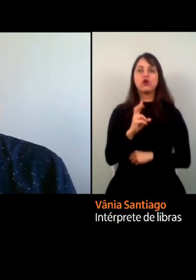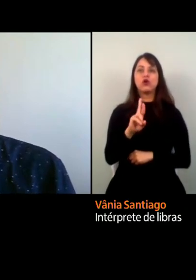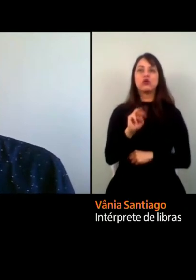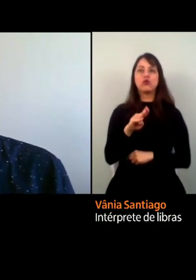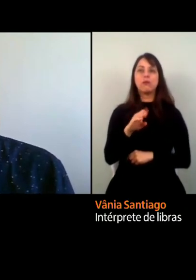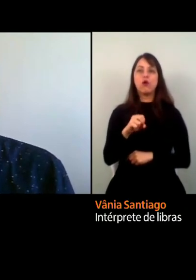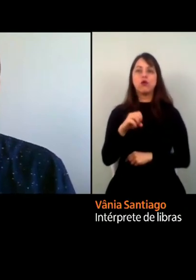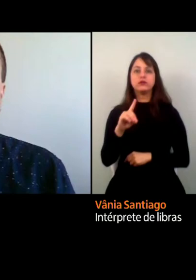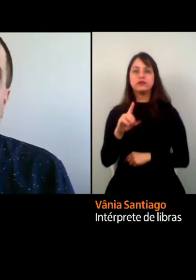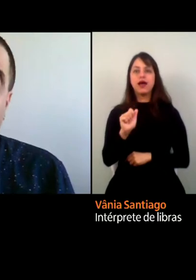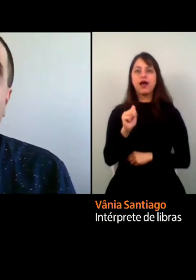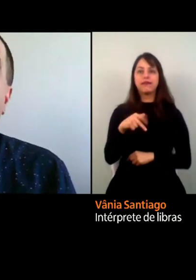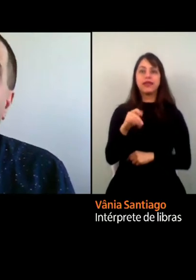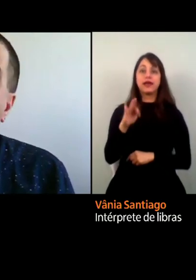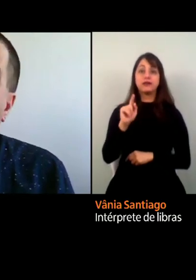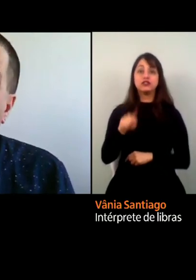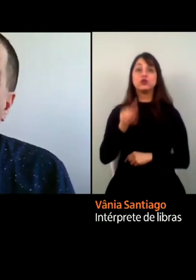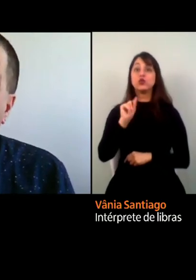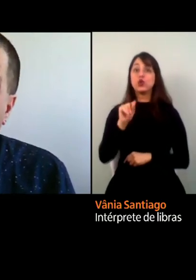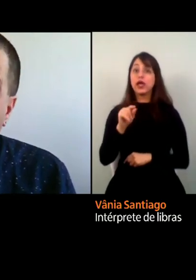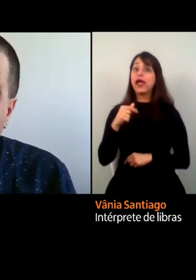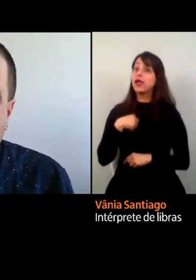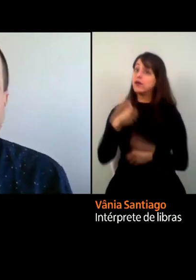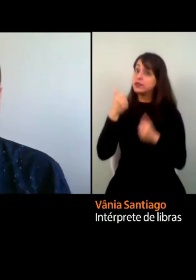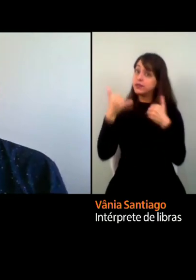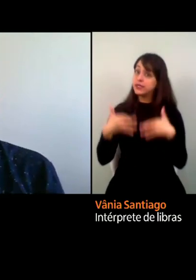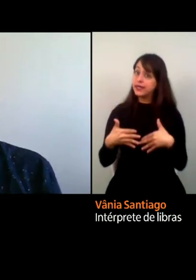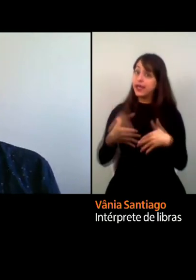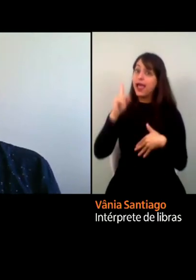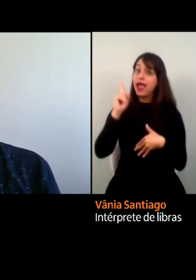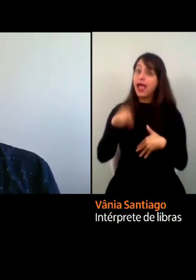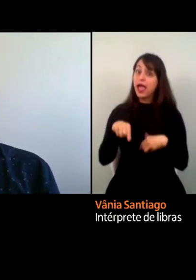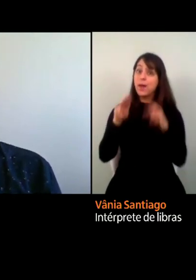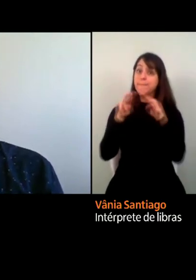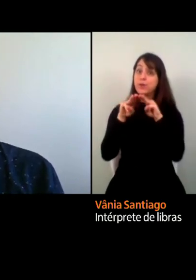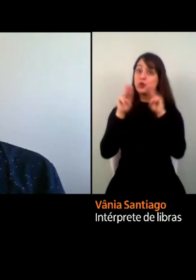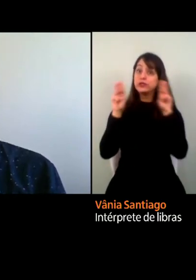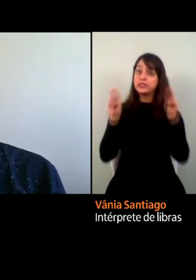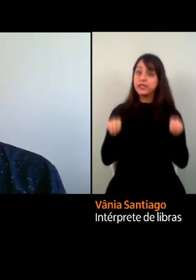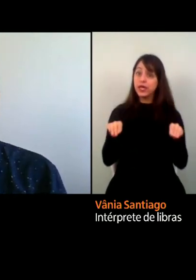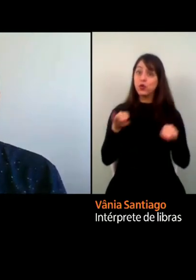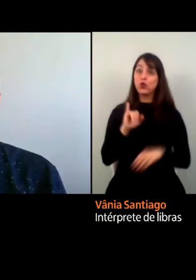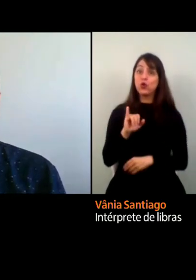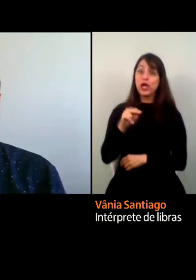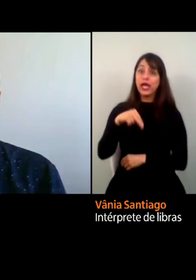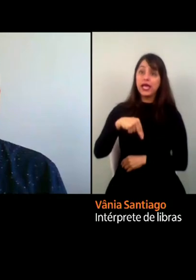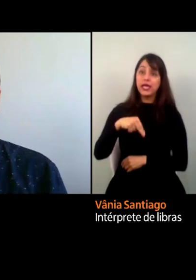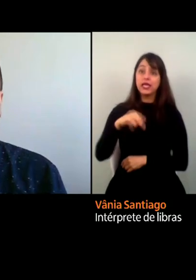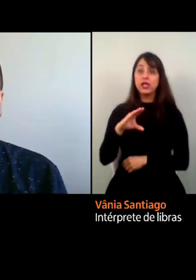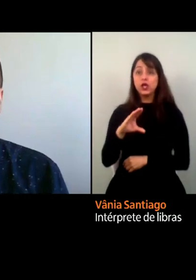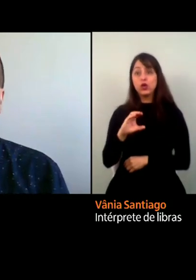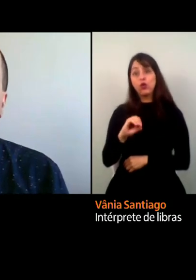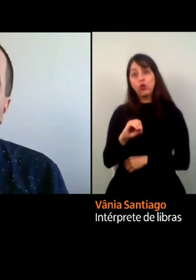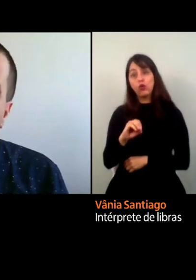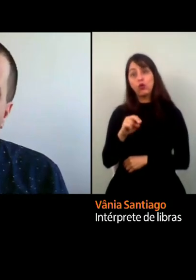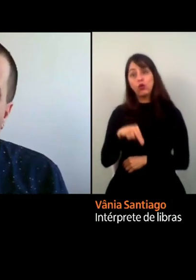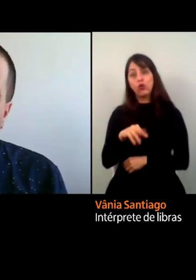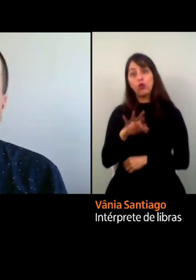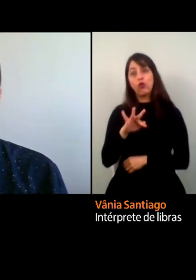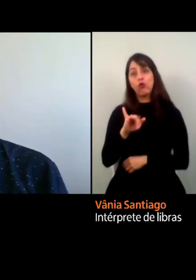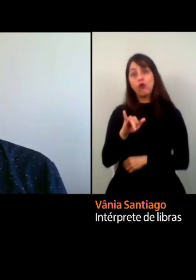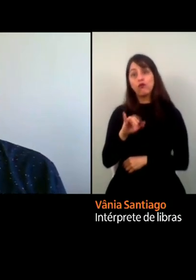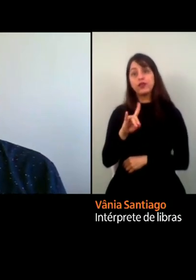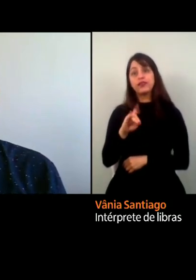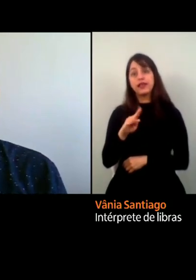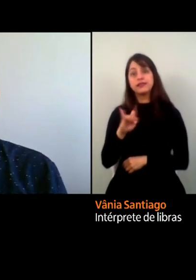disse museu e inconfidência, de um livro justamente intitulado Claro